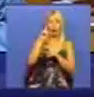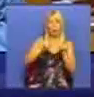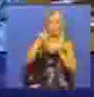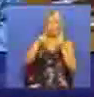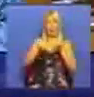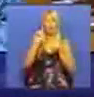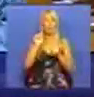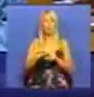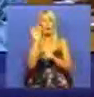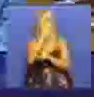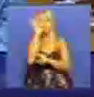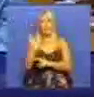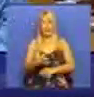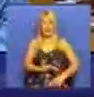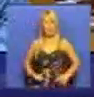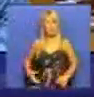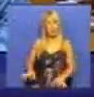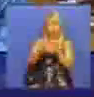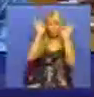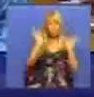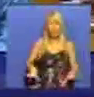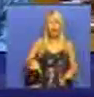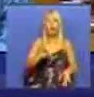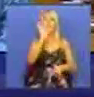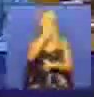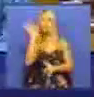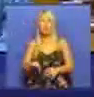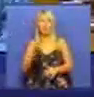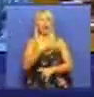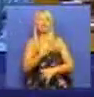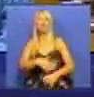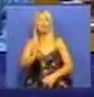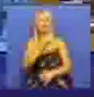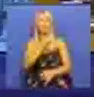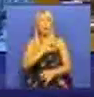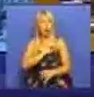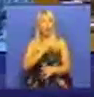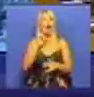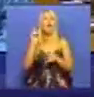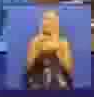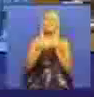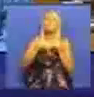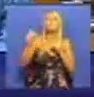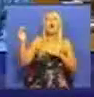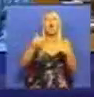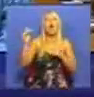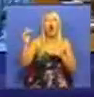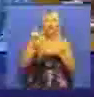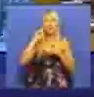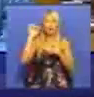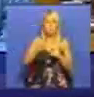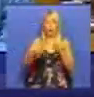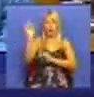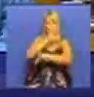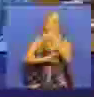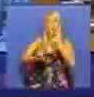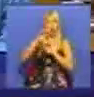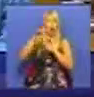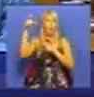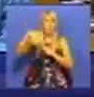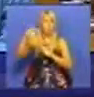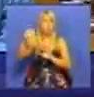taxa espanhola e quase 2% acima da média comunitária, o Ministro Vieira da Silva considera